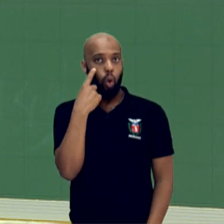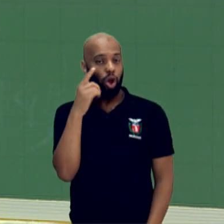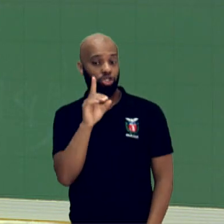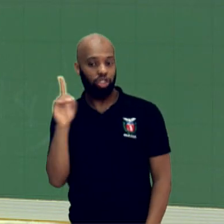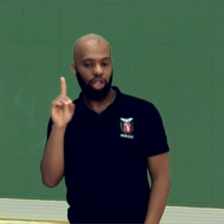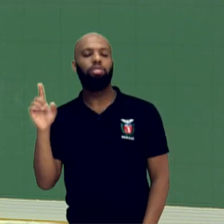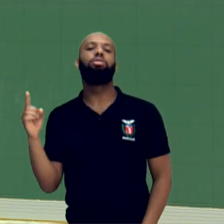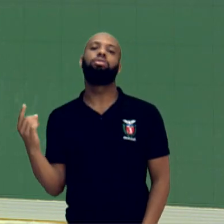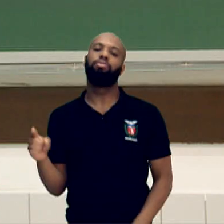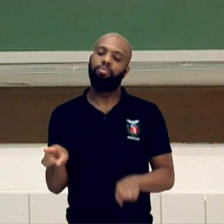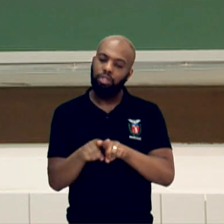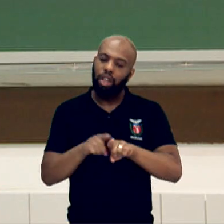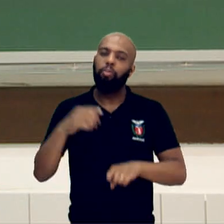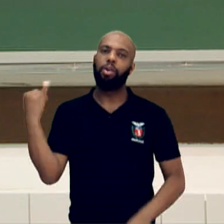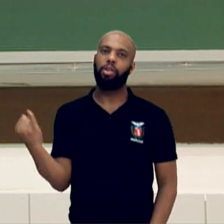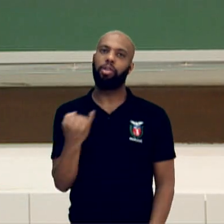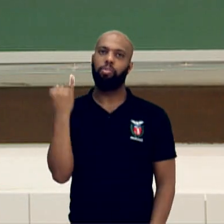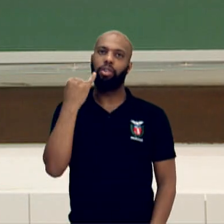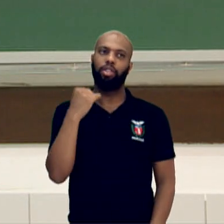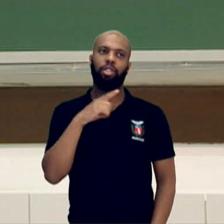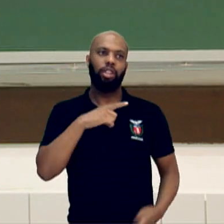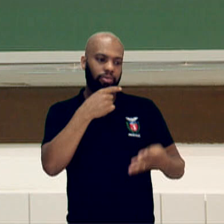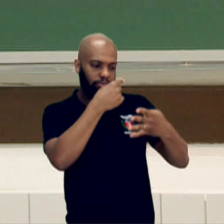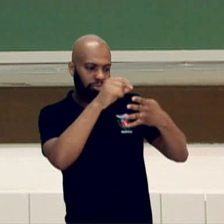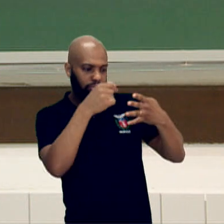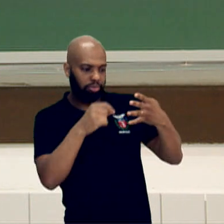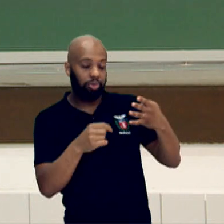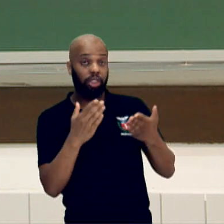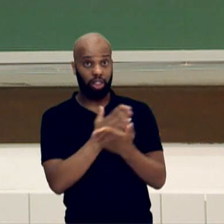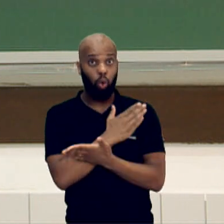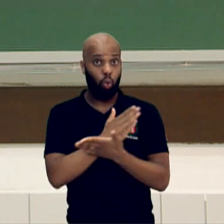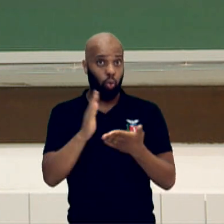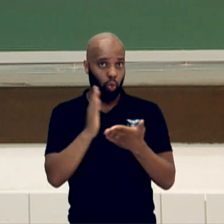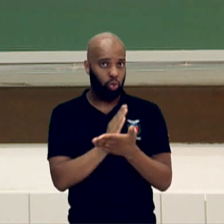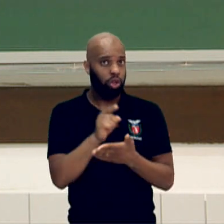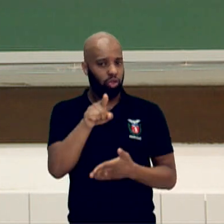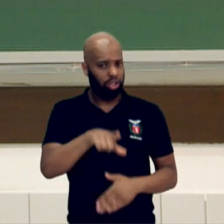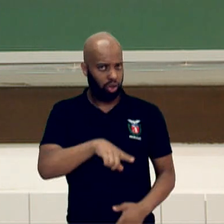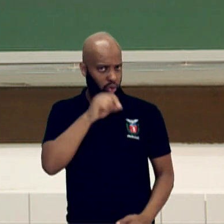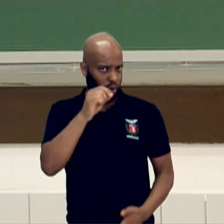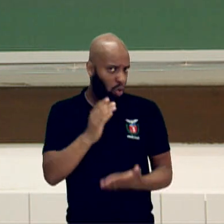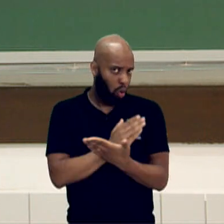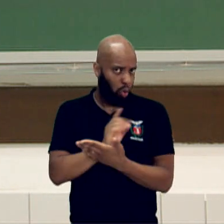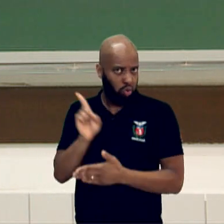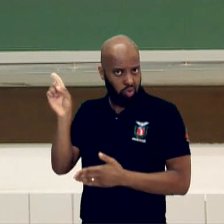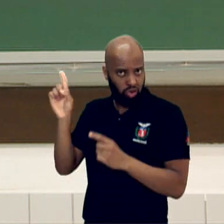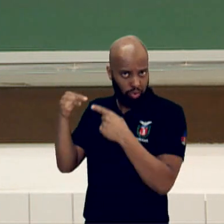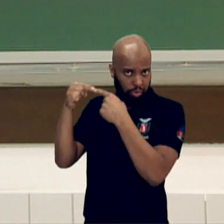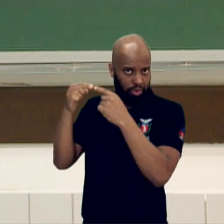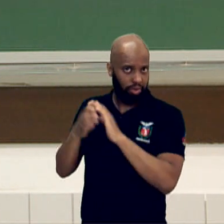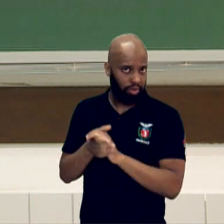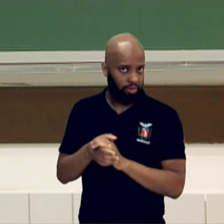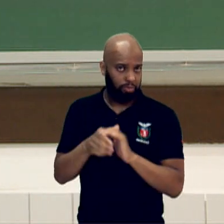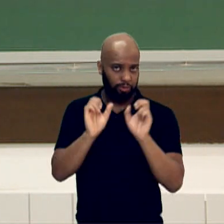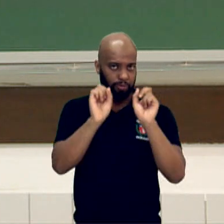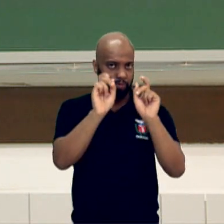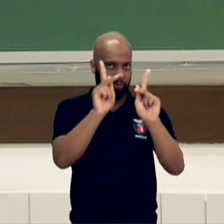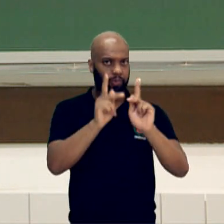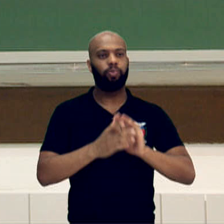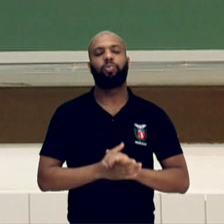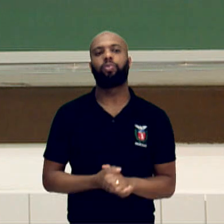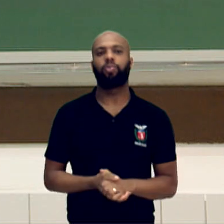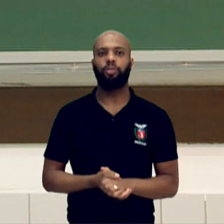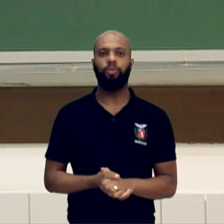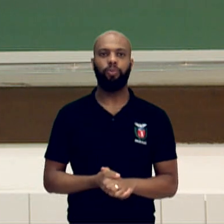importante. Então, aqui temos alguns. Você colocou 2 de alguns desses? Se colocou, está ok.